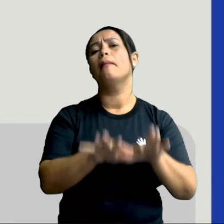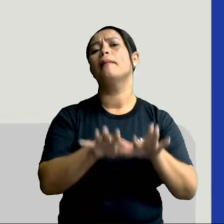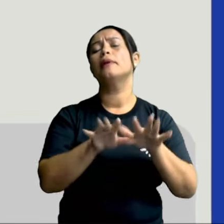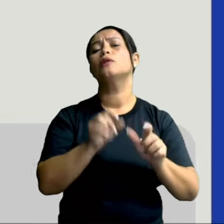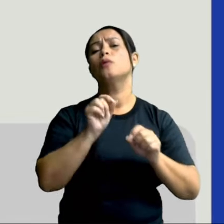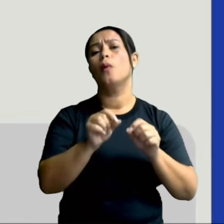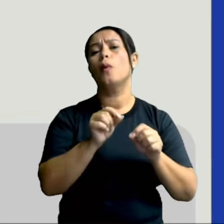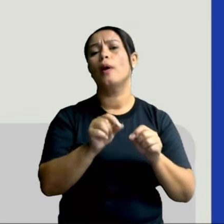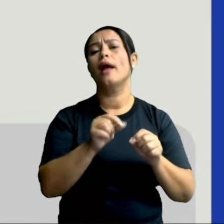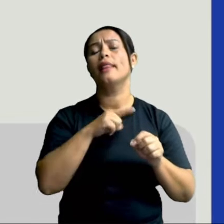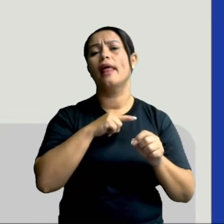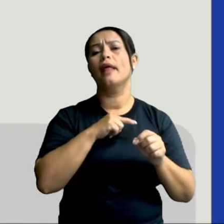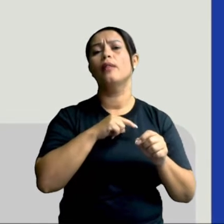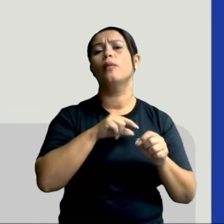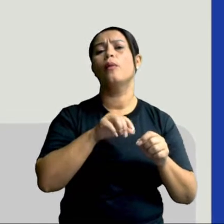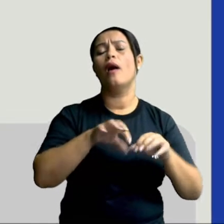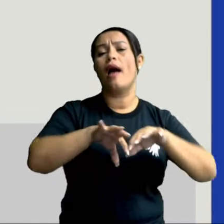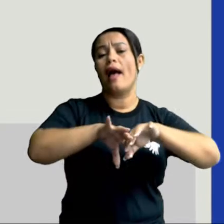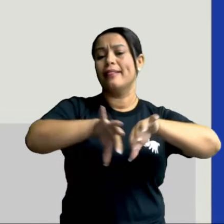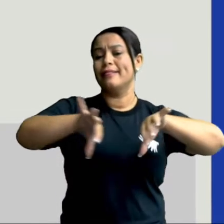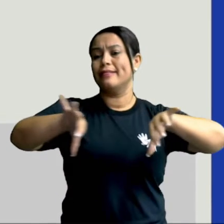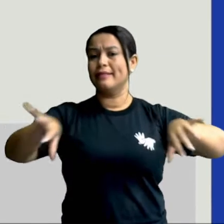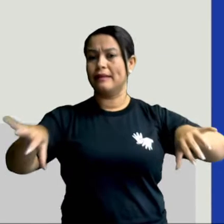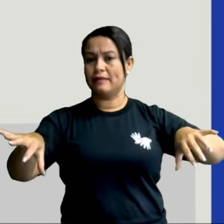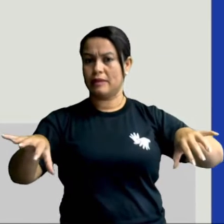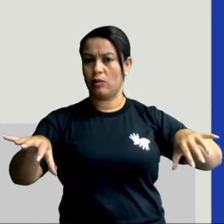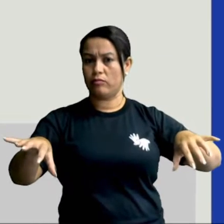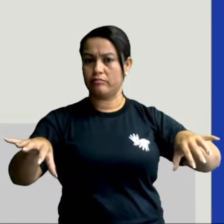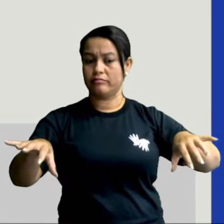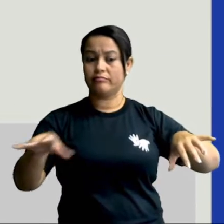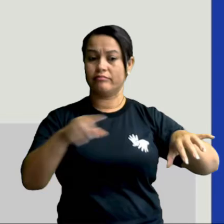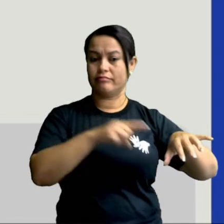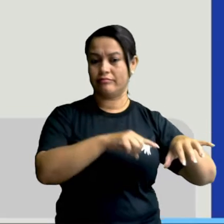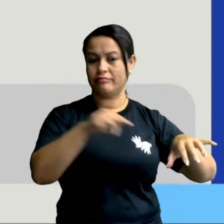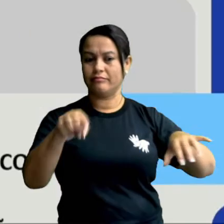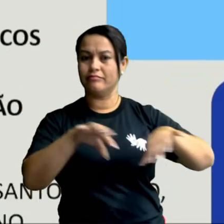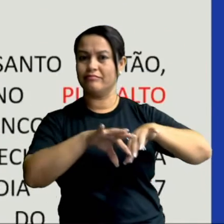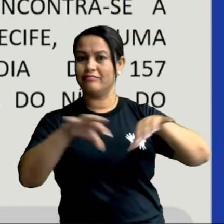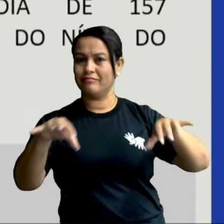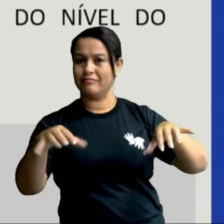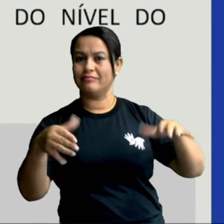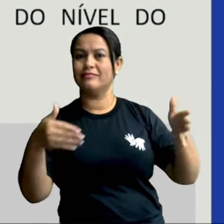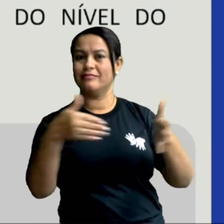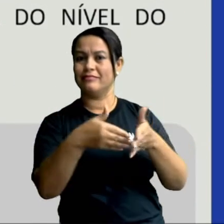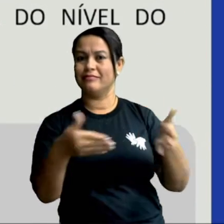divisão territorial até hoje, né? Até os tempos de hoje.